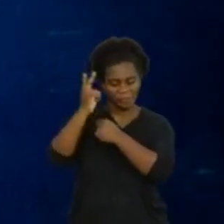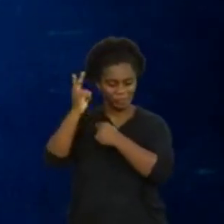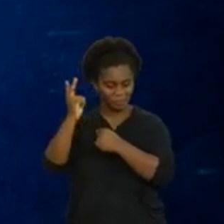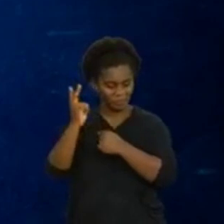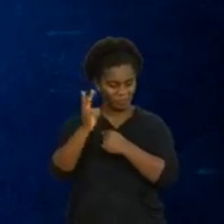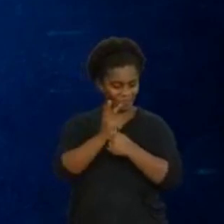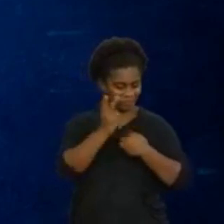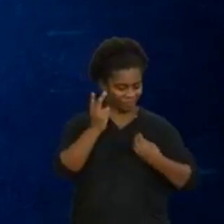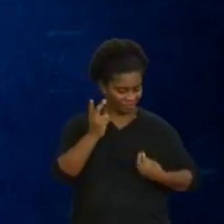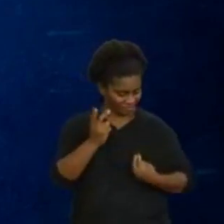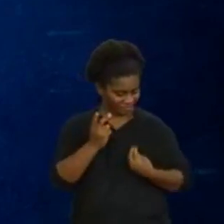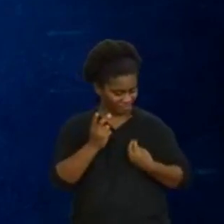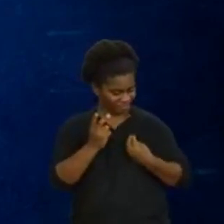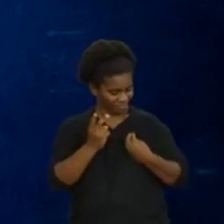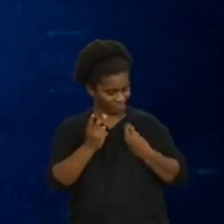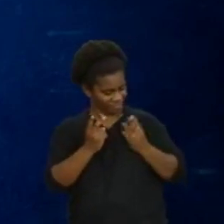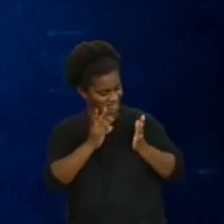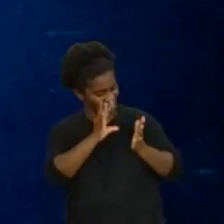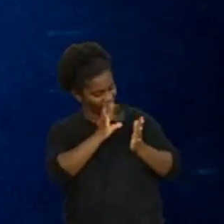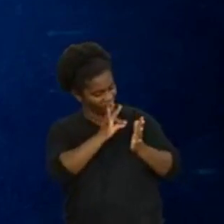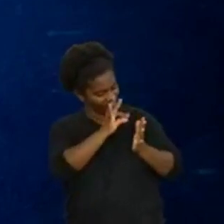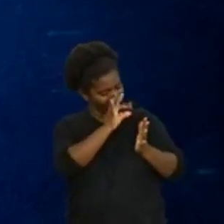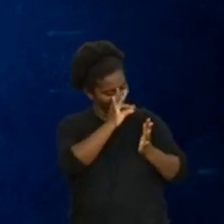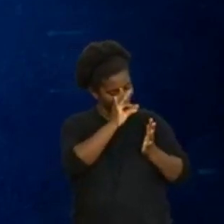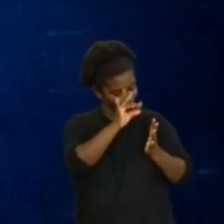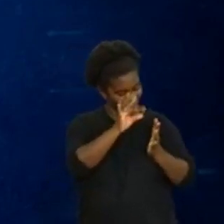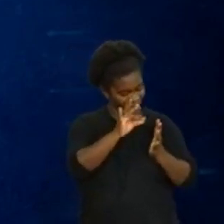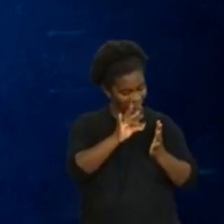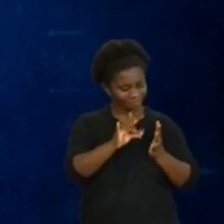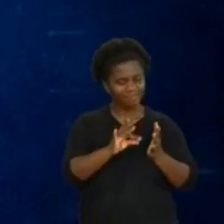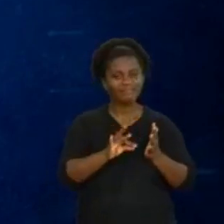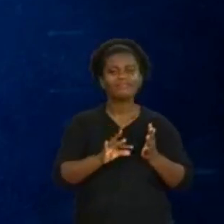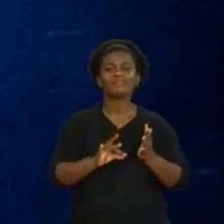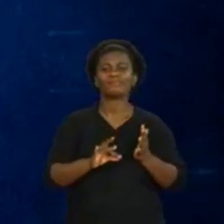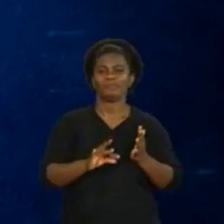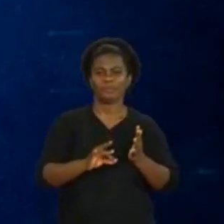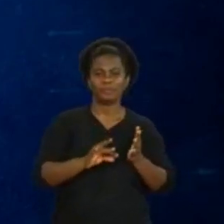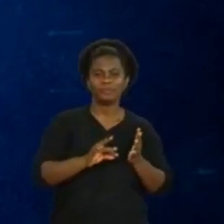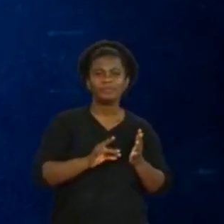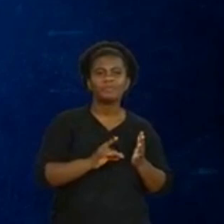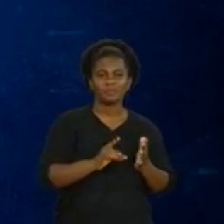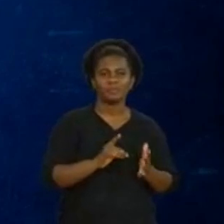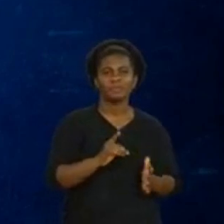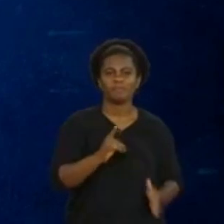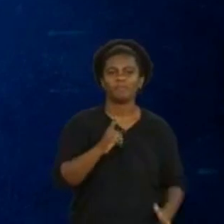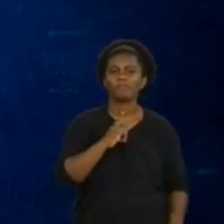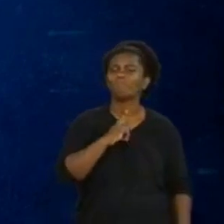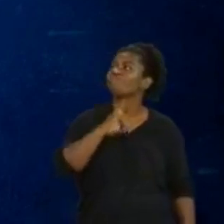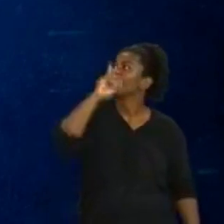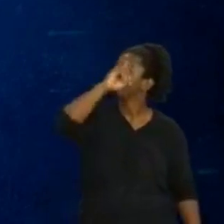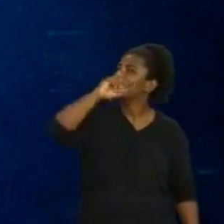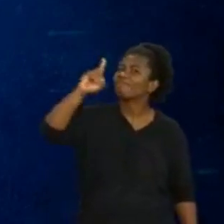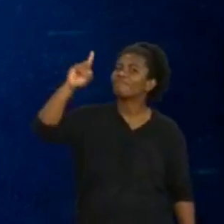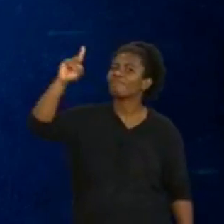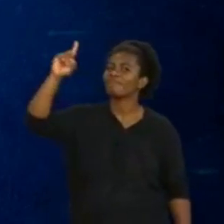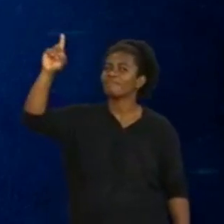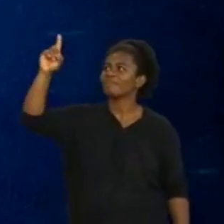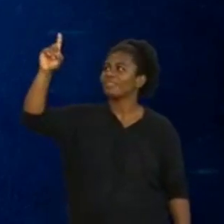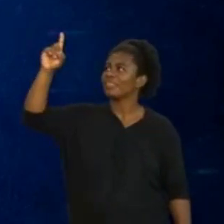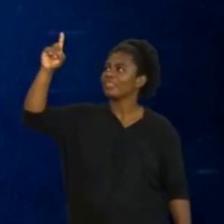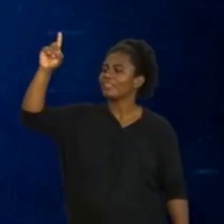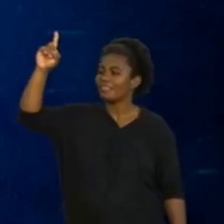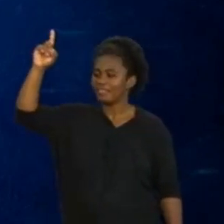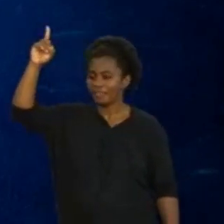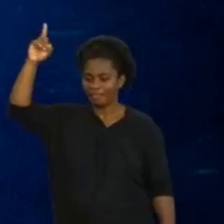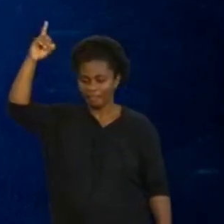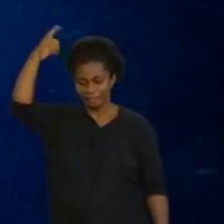cada detalhe. Eu tenho um Deus. Eu tenho um Deus